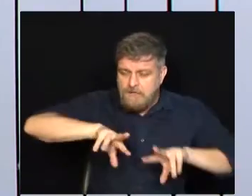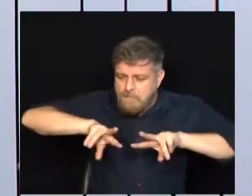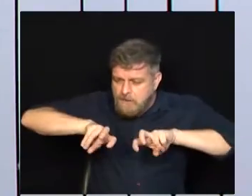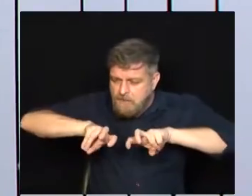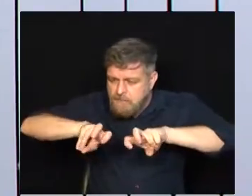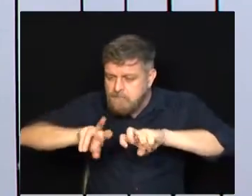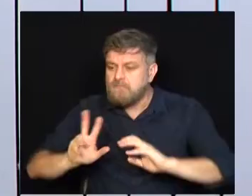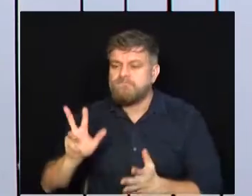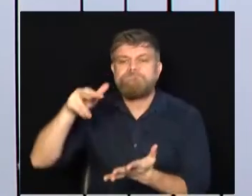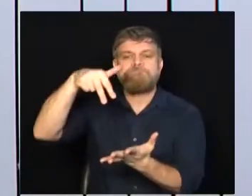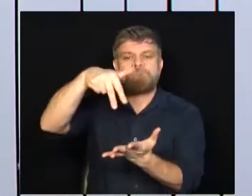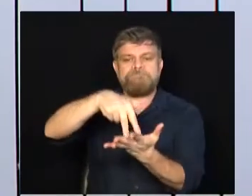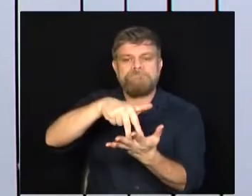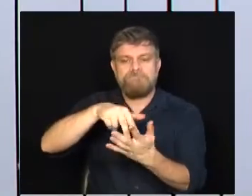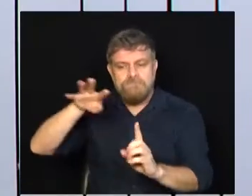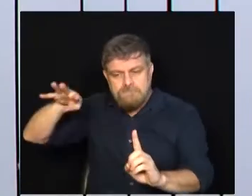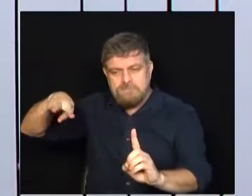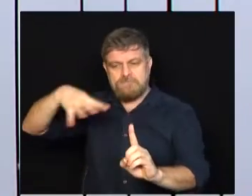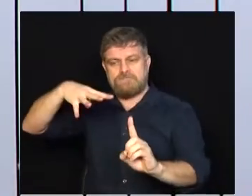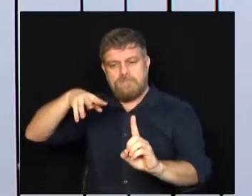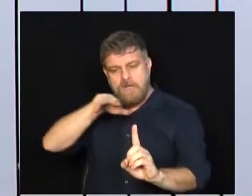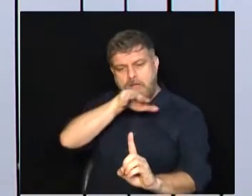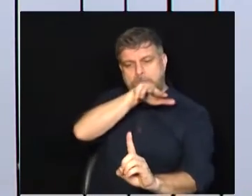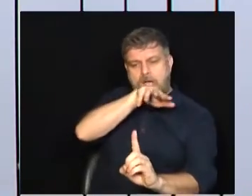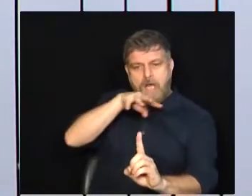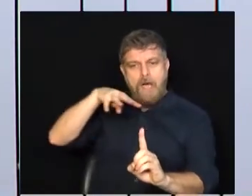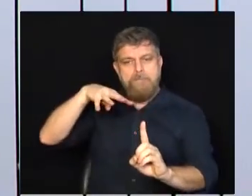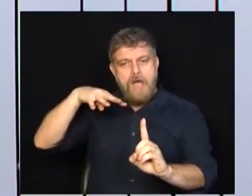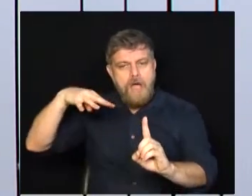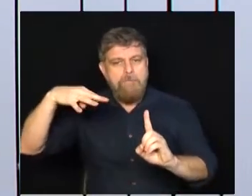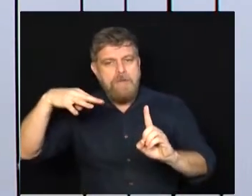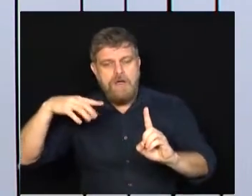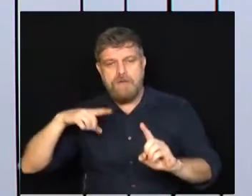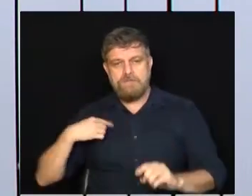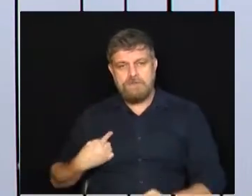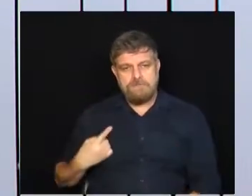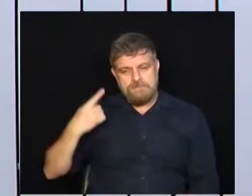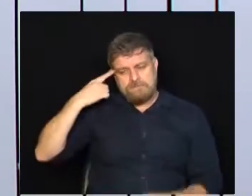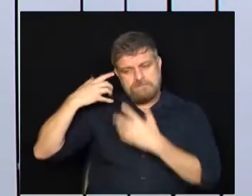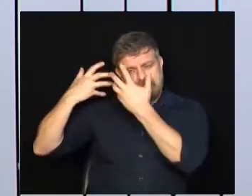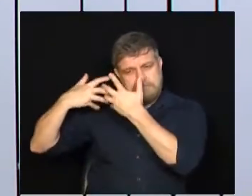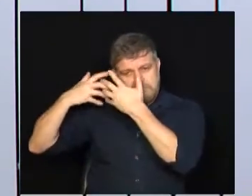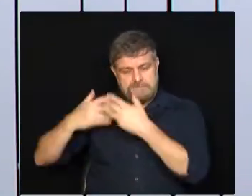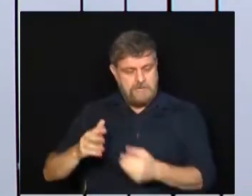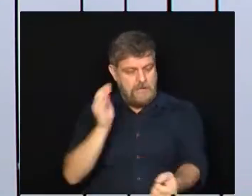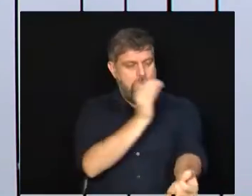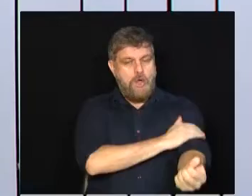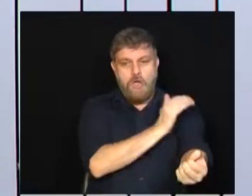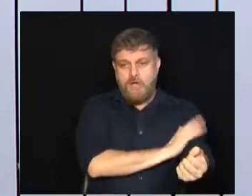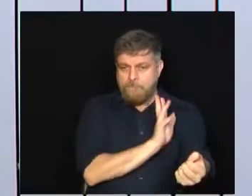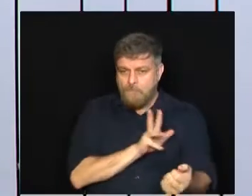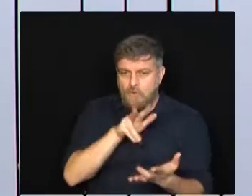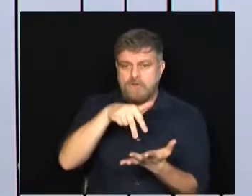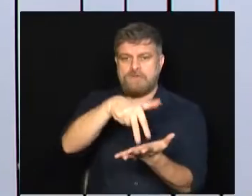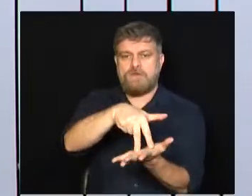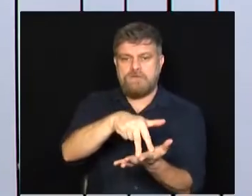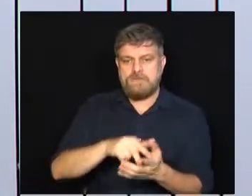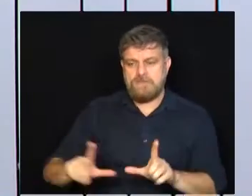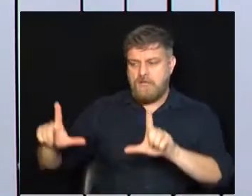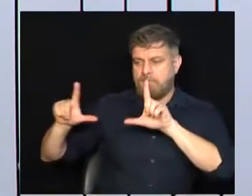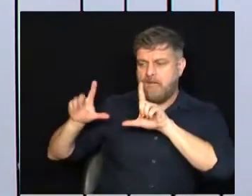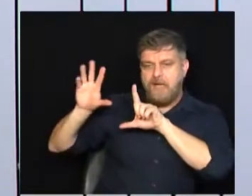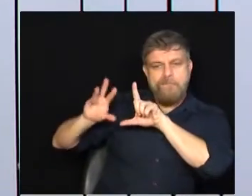visibilidade àquilo que está sendo pensado, construído e, sobretudo, essa ideia do protagonismo, que o Mariante trouxe muito